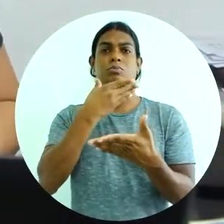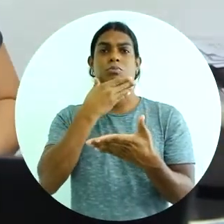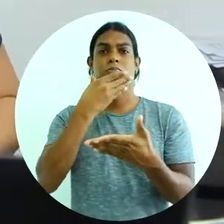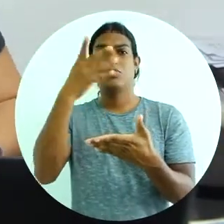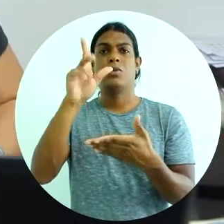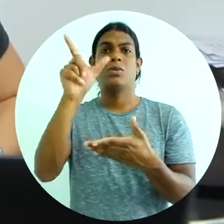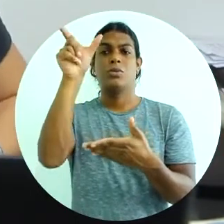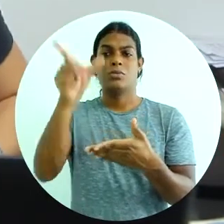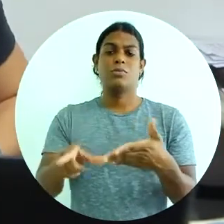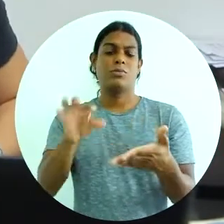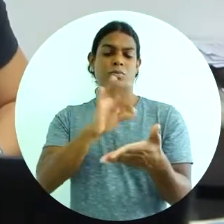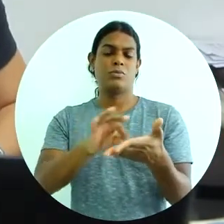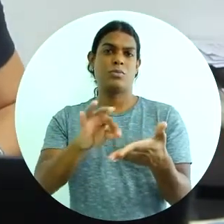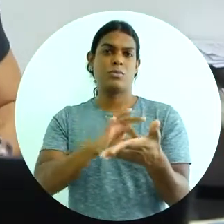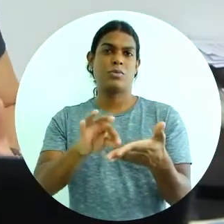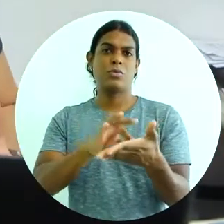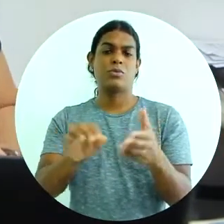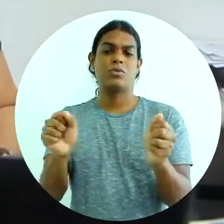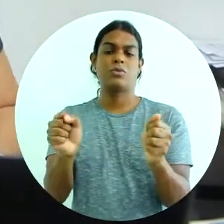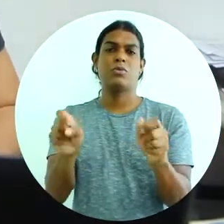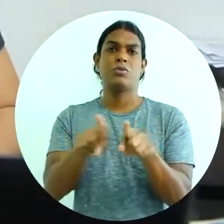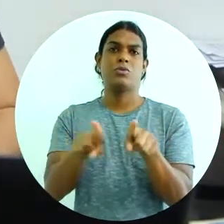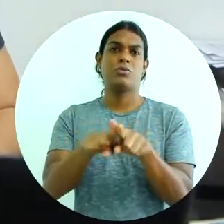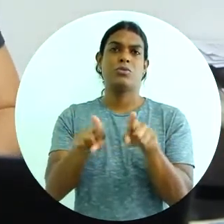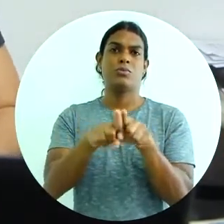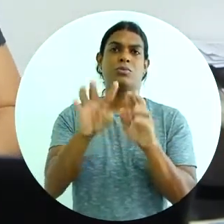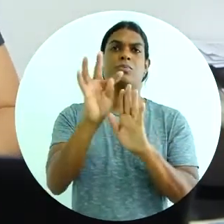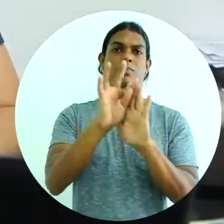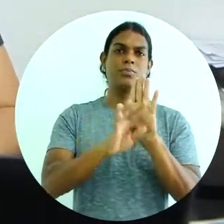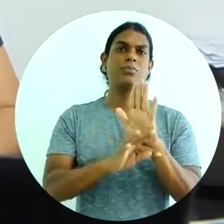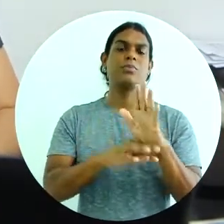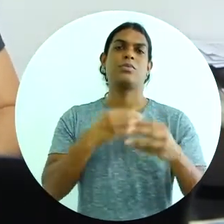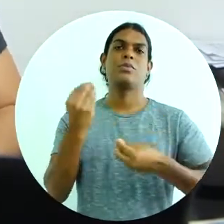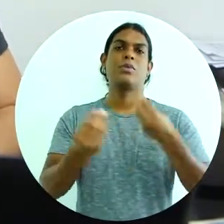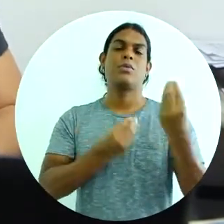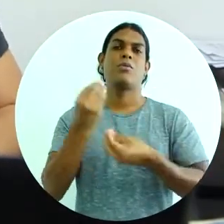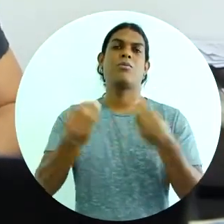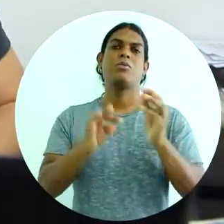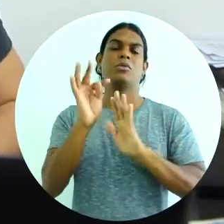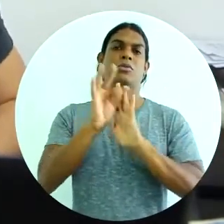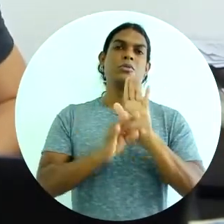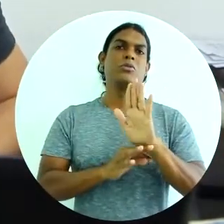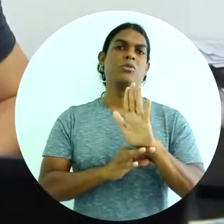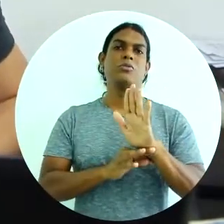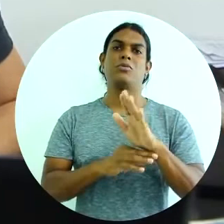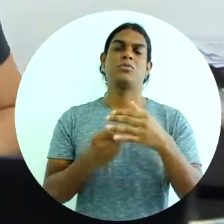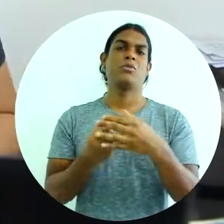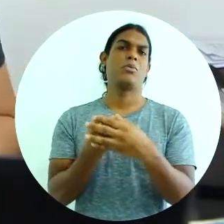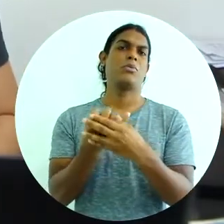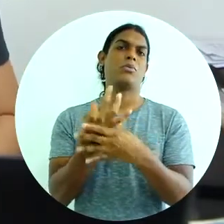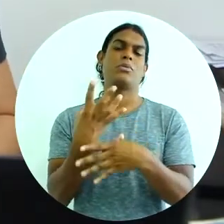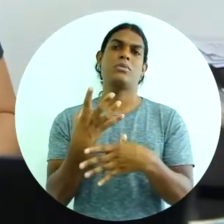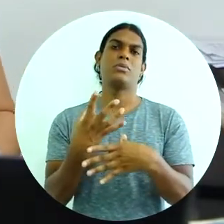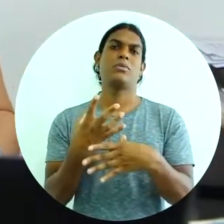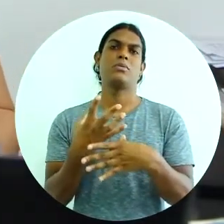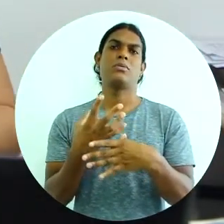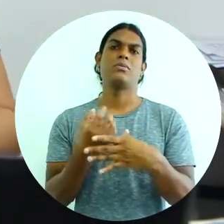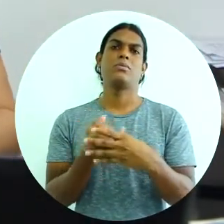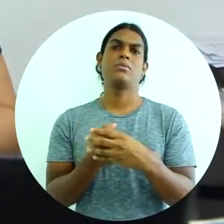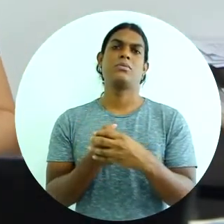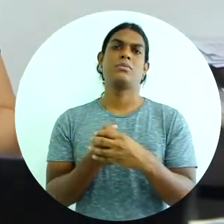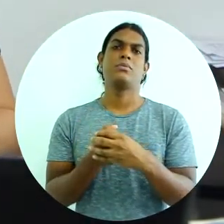analisada e corrigida de uma forma bem automática, né, bem mecânica, como se o texto fosse uma produção